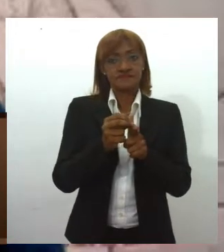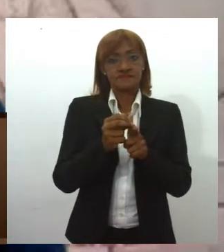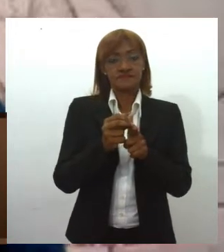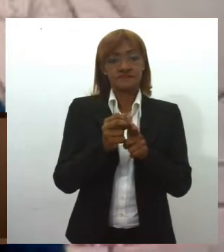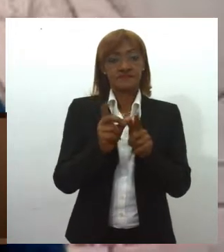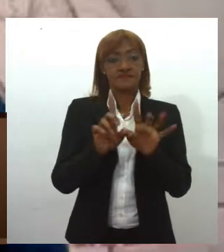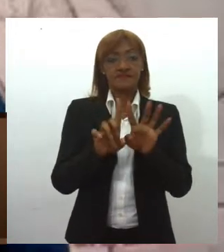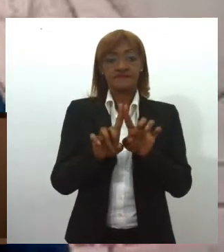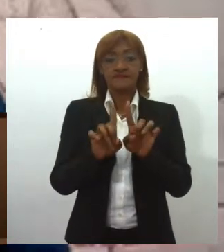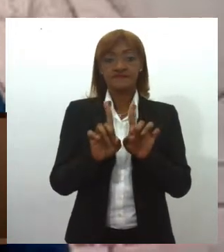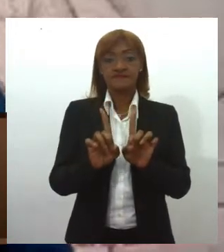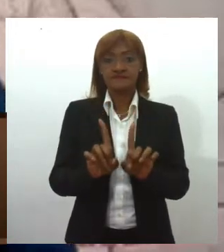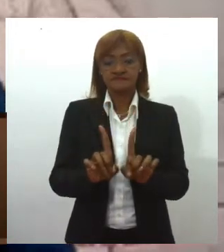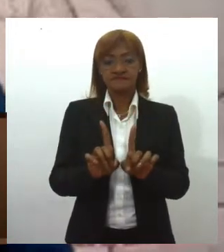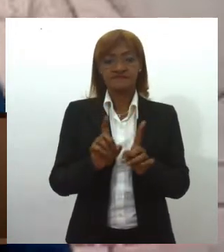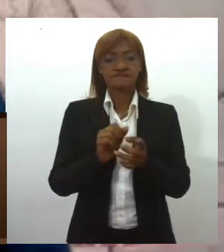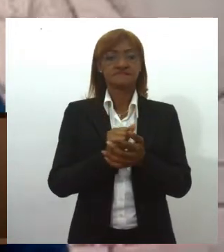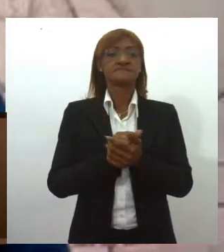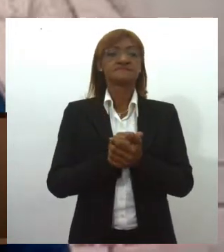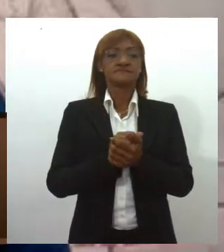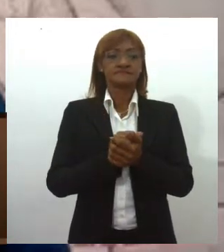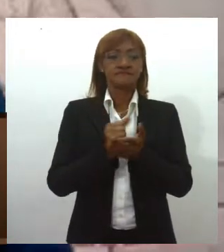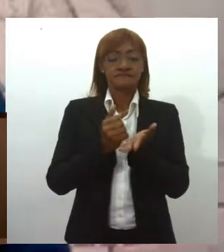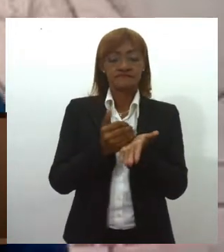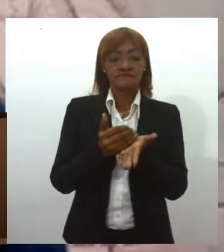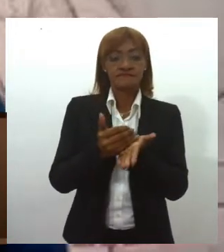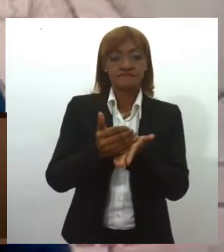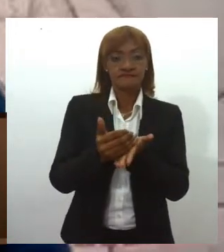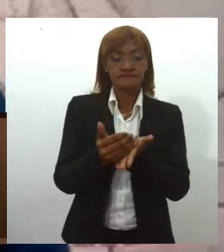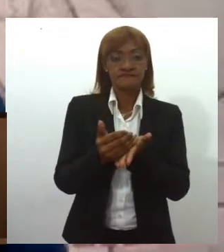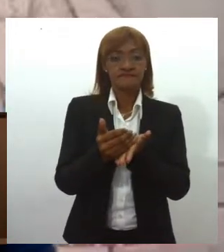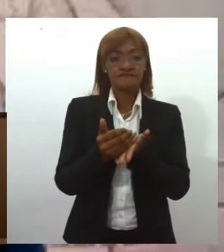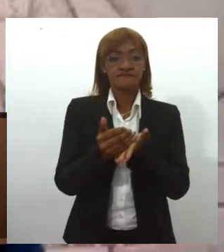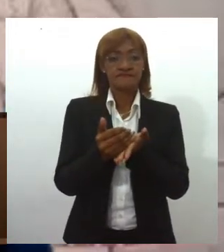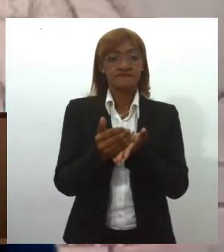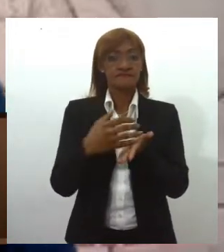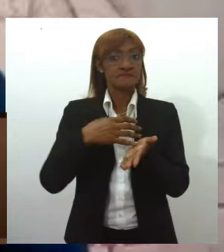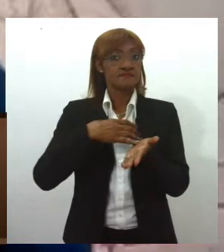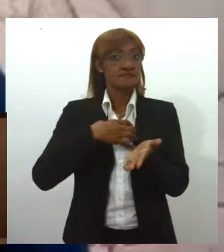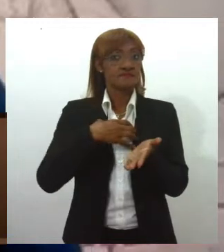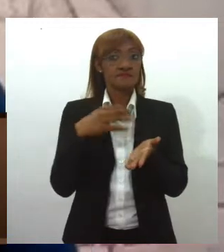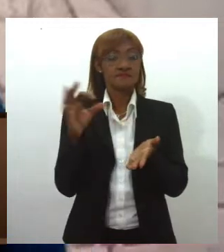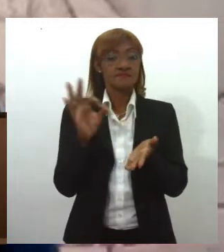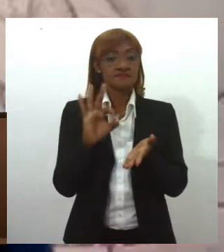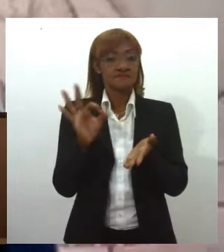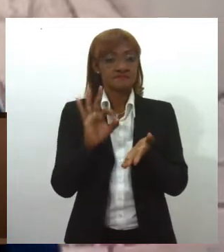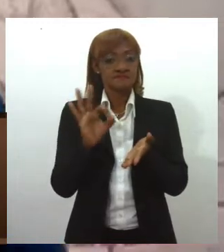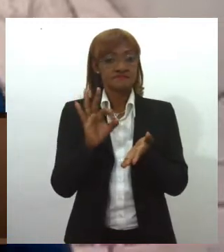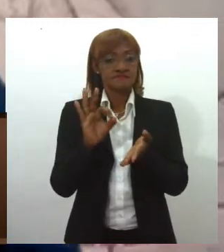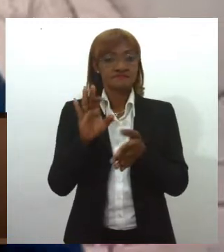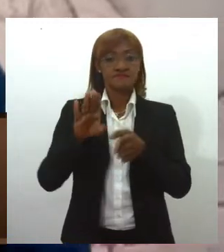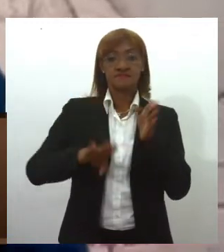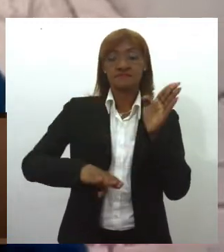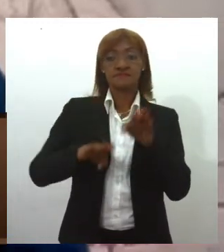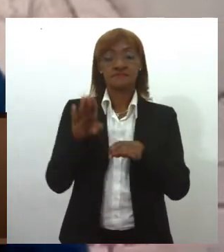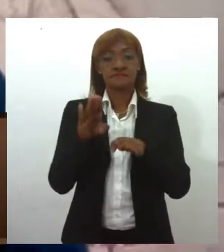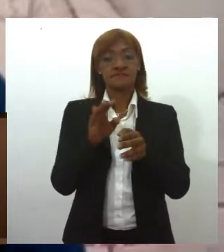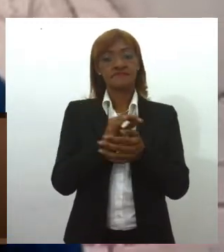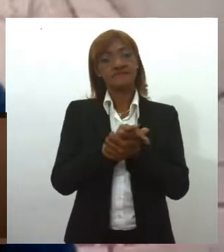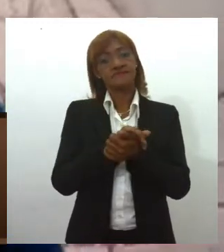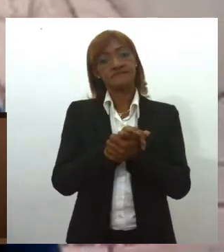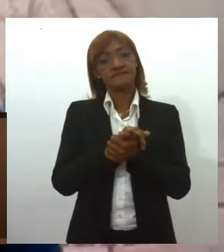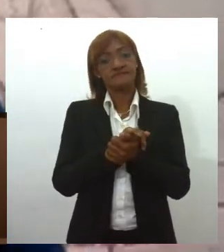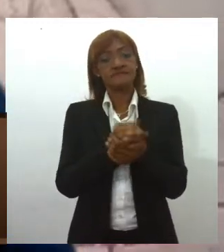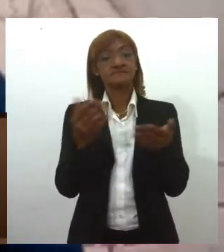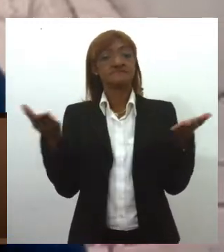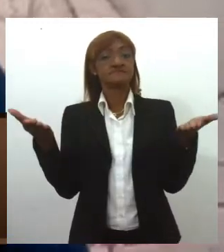Mas o câncer, quando ele é inicial, quando ele é curável, a pessoa não sente nada, na maioria das vezes. E hoje em